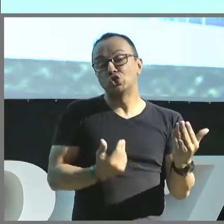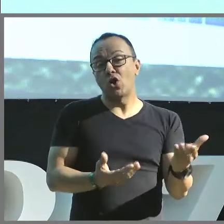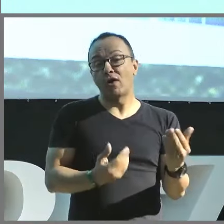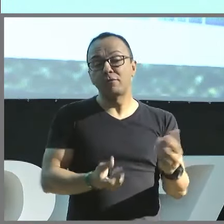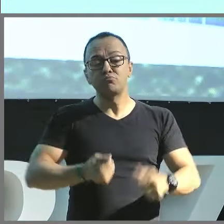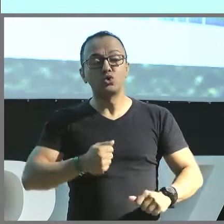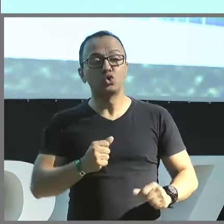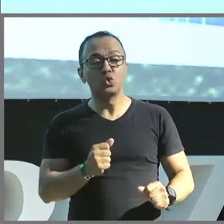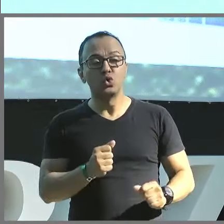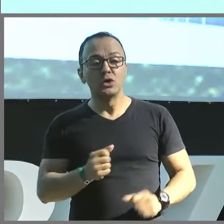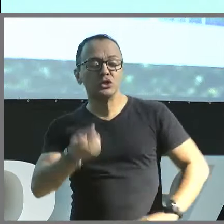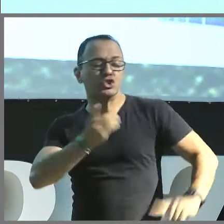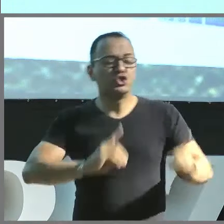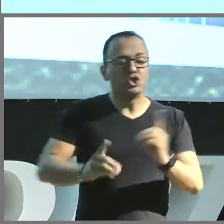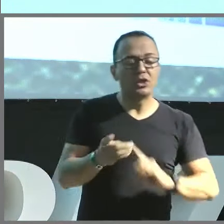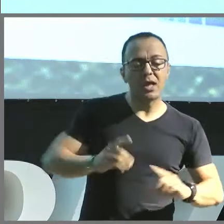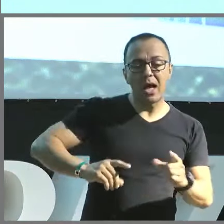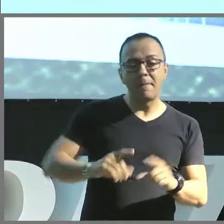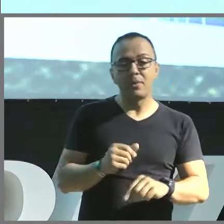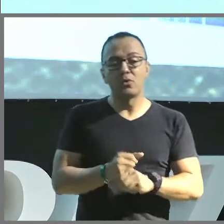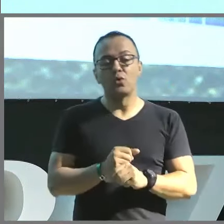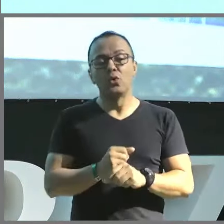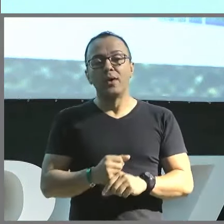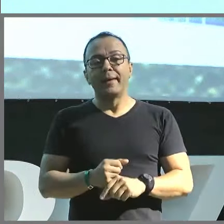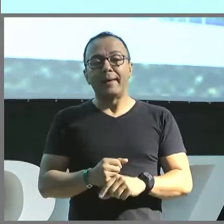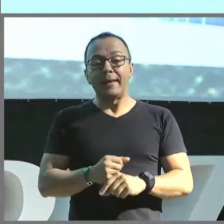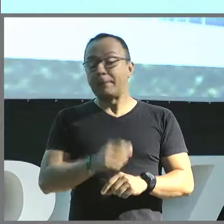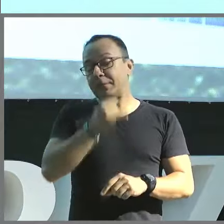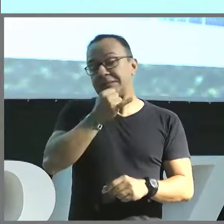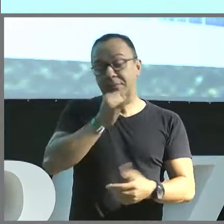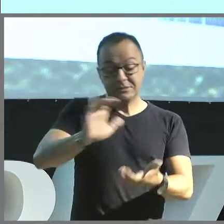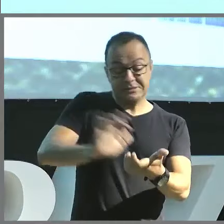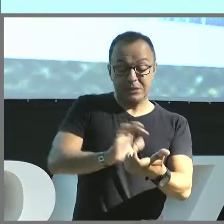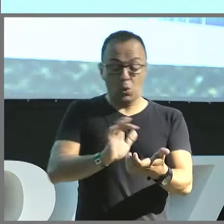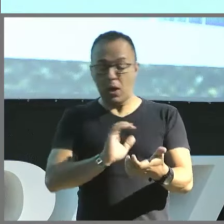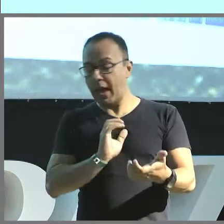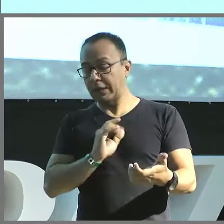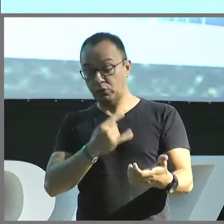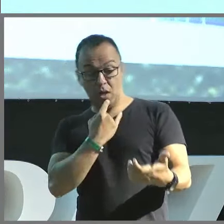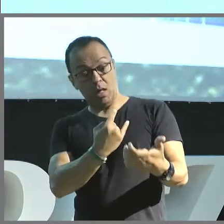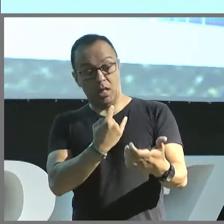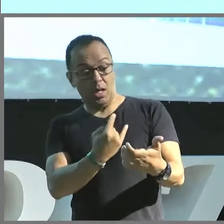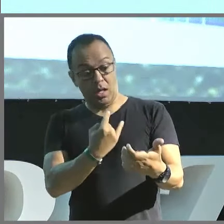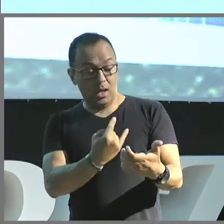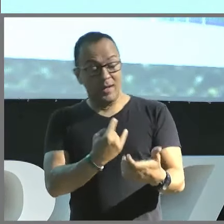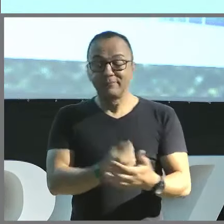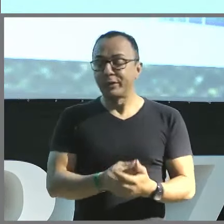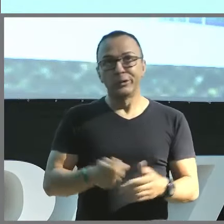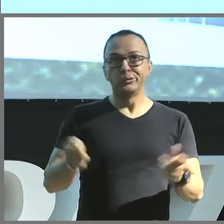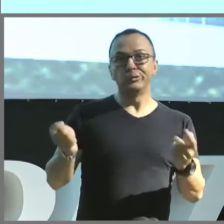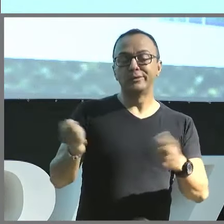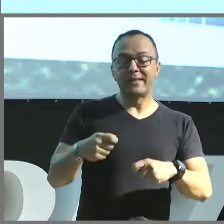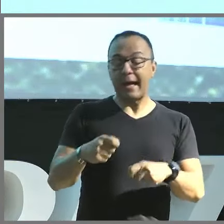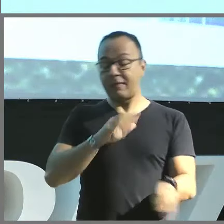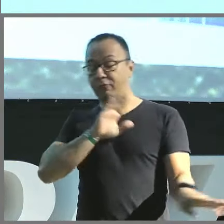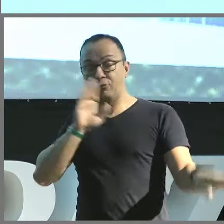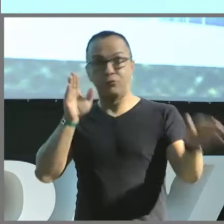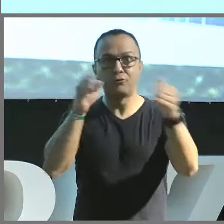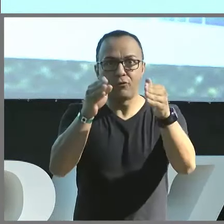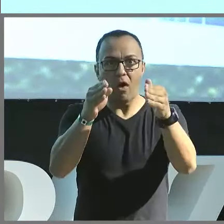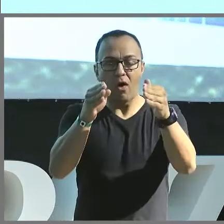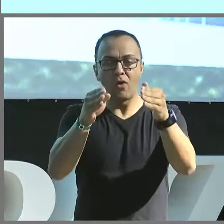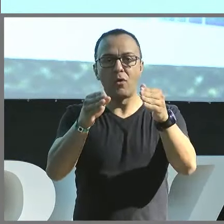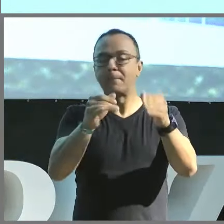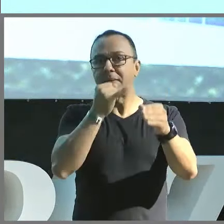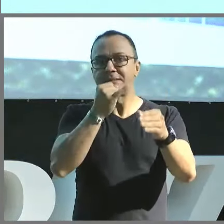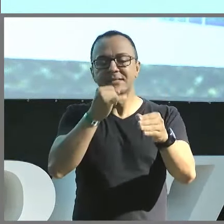quase parte do corpo dele, ele não consegue participar de uma reunião e está checando se Kardec disse isso ou não disse. Aí você